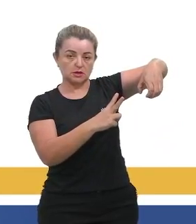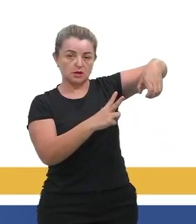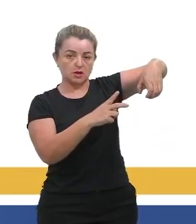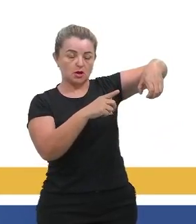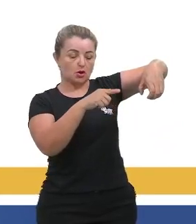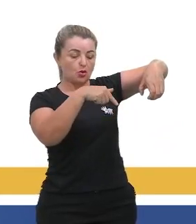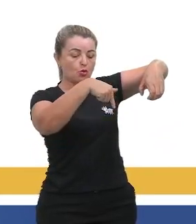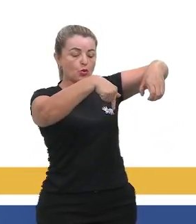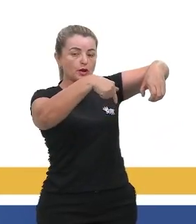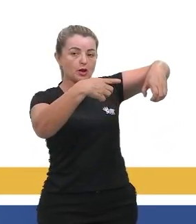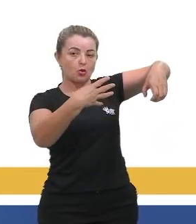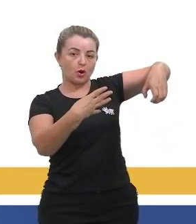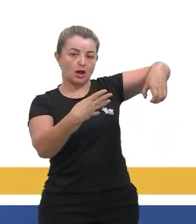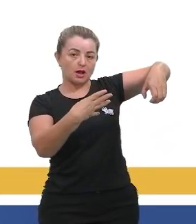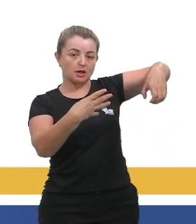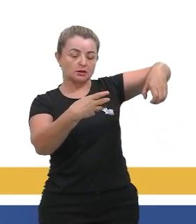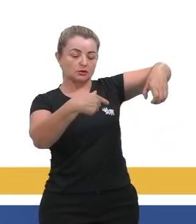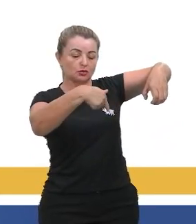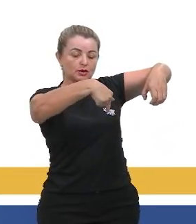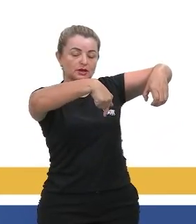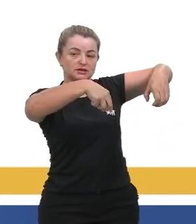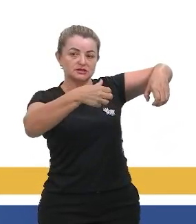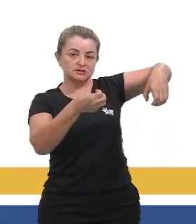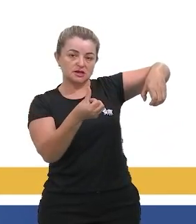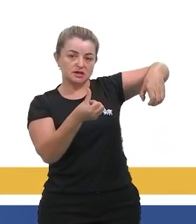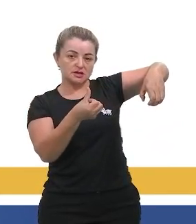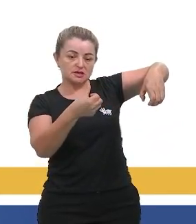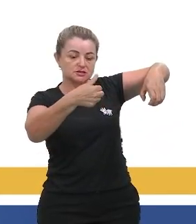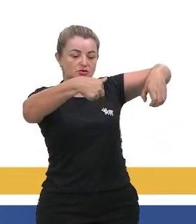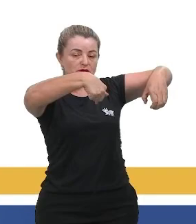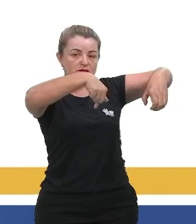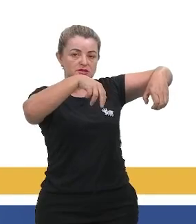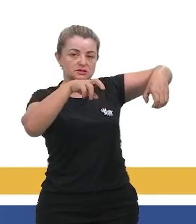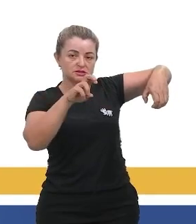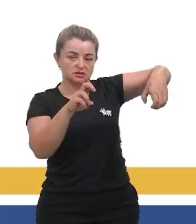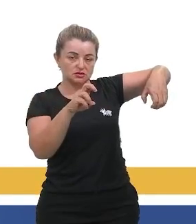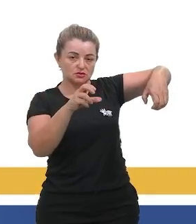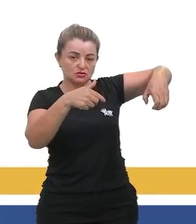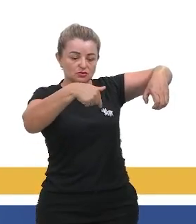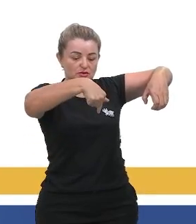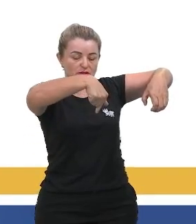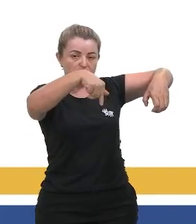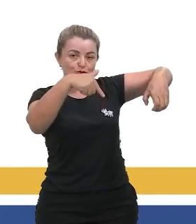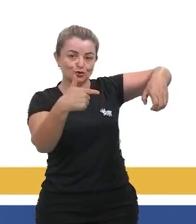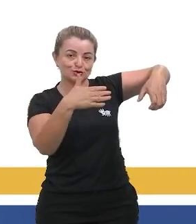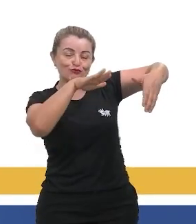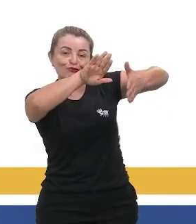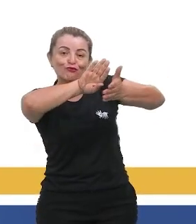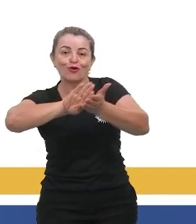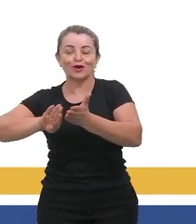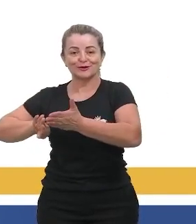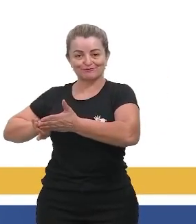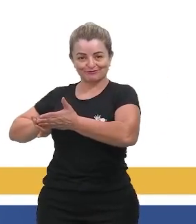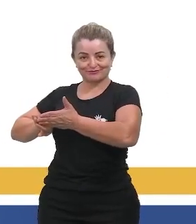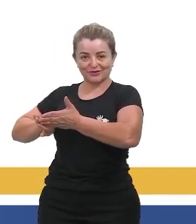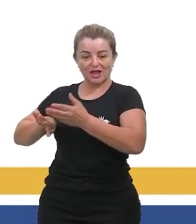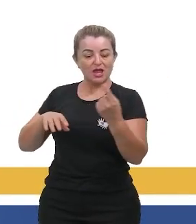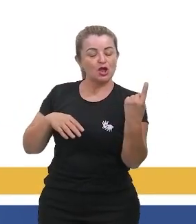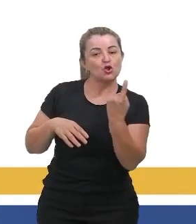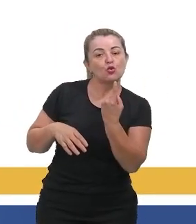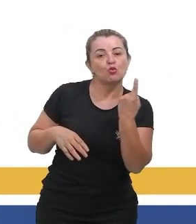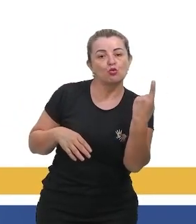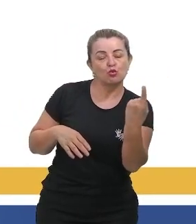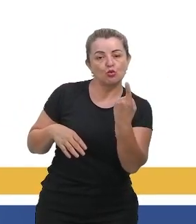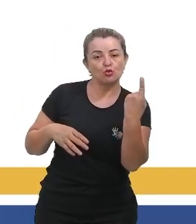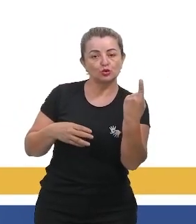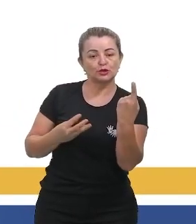em outra circunferência, o Q5 também, o Q2 também, tá vendo? Ó? E o único ponto que participa ou